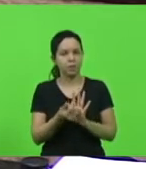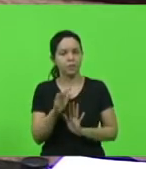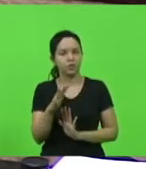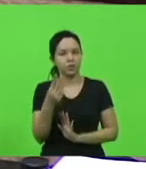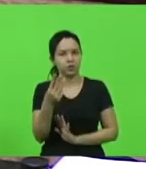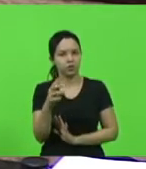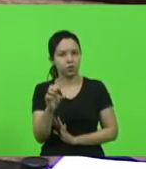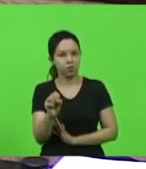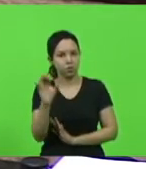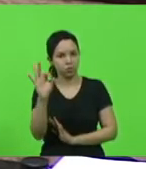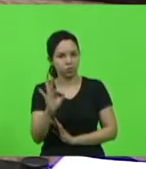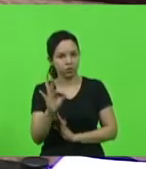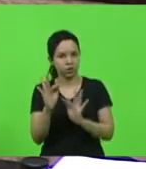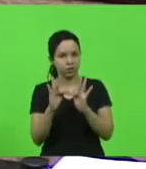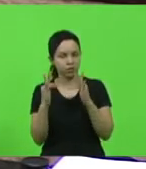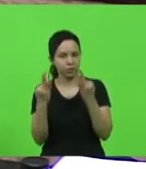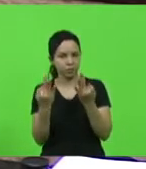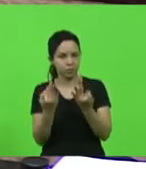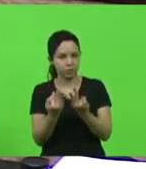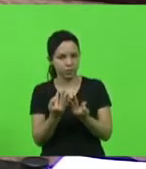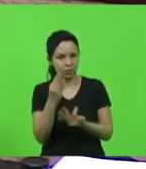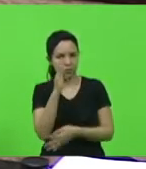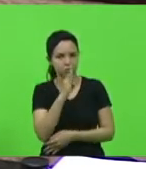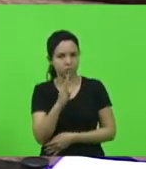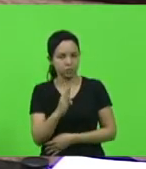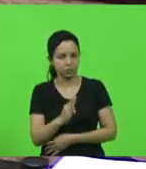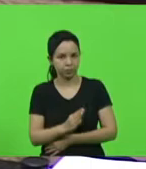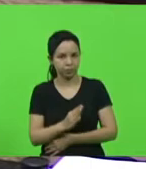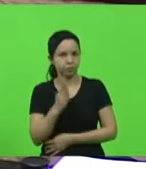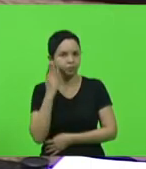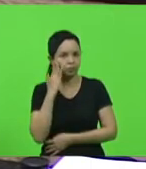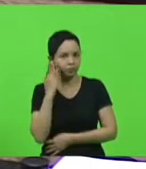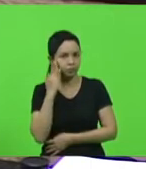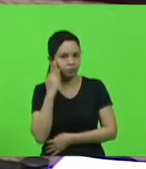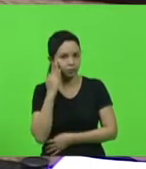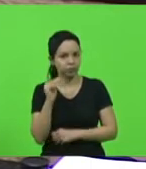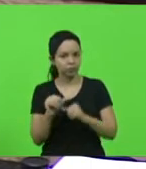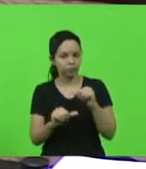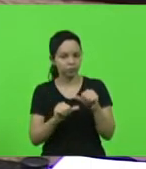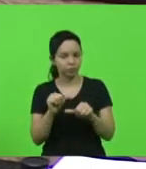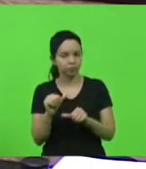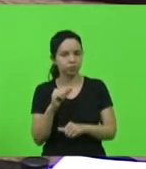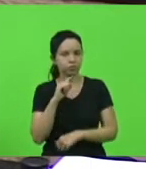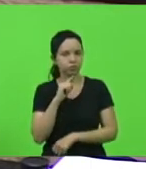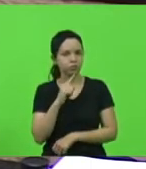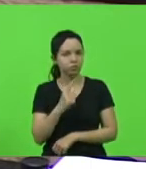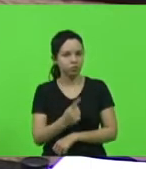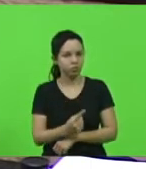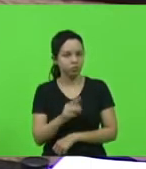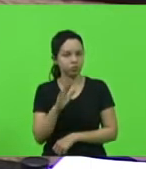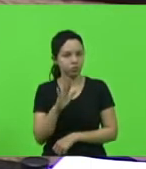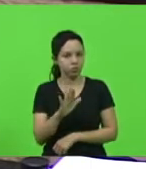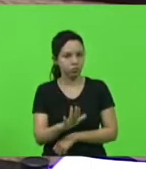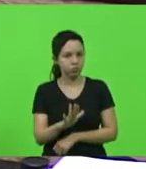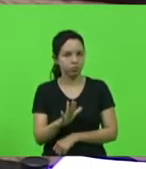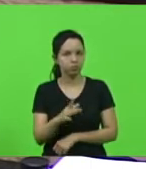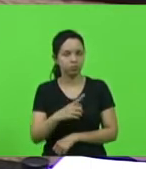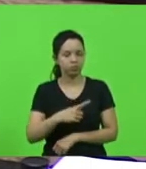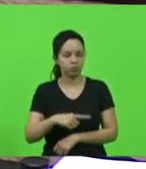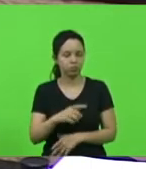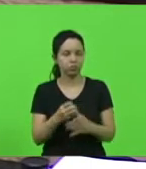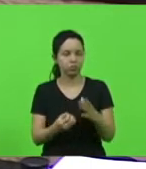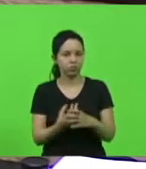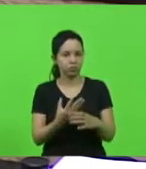das famílias brasileiras. Eu sei que não há como mudar essa realidade de uma hora para outra, mas criarmos ferramentas